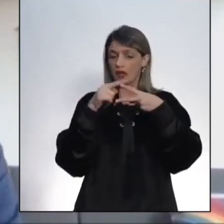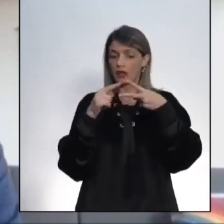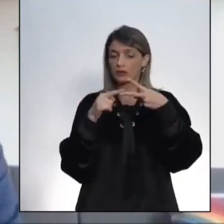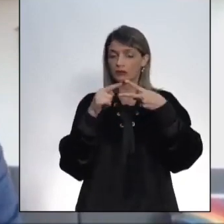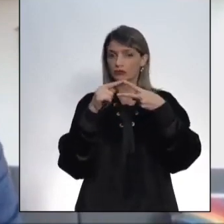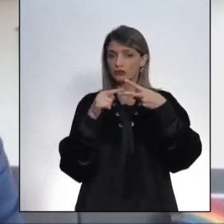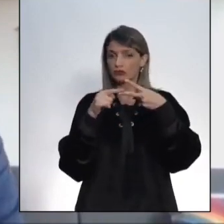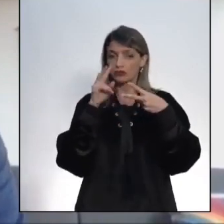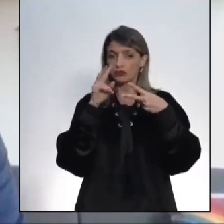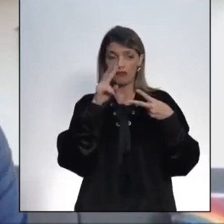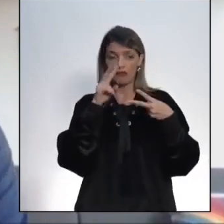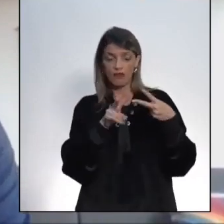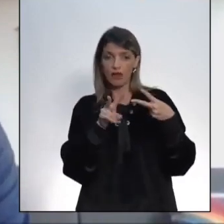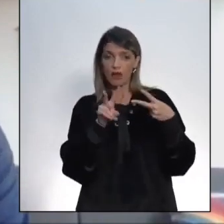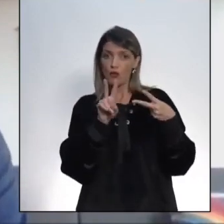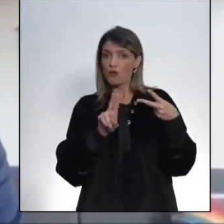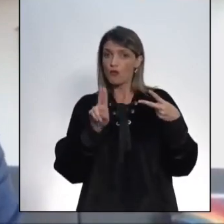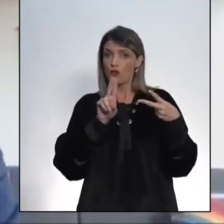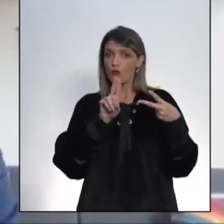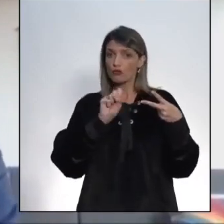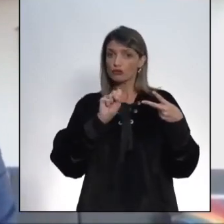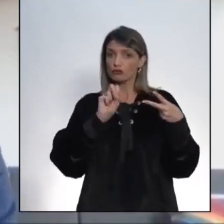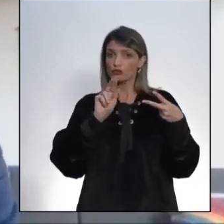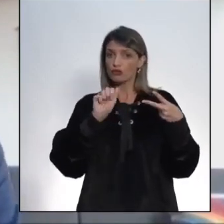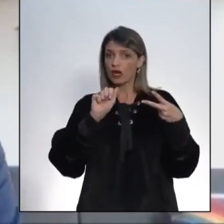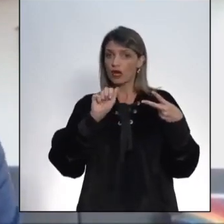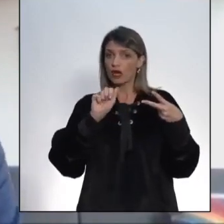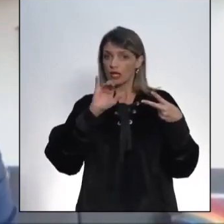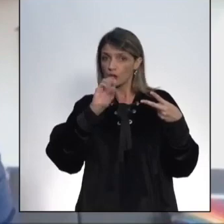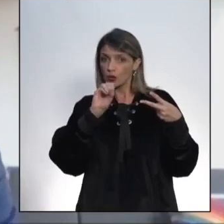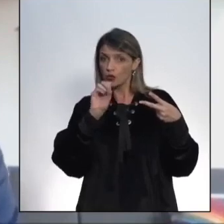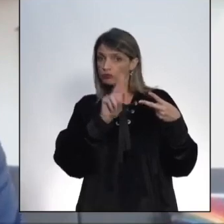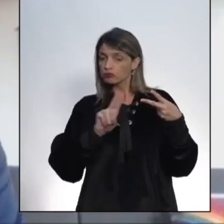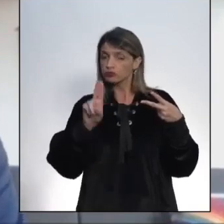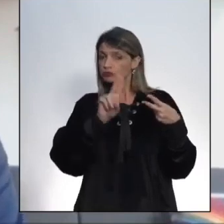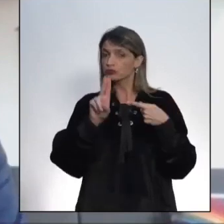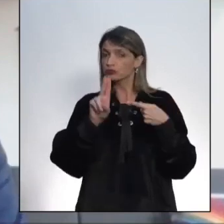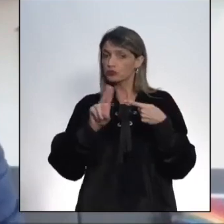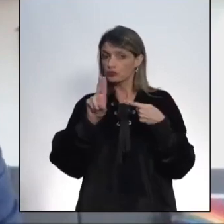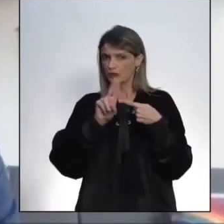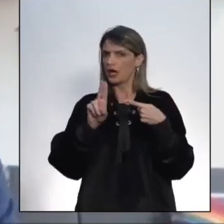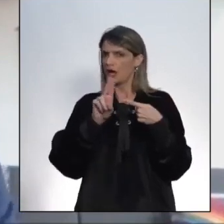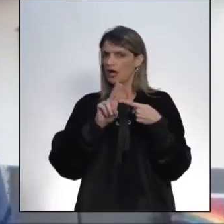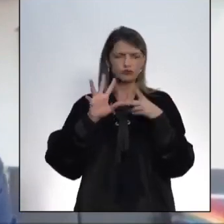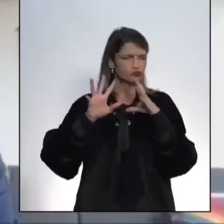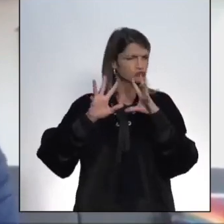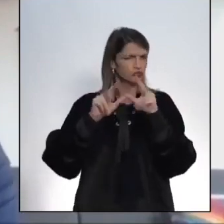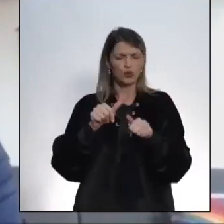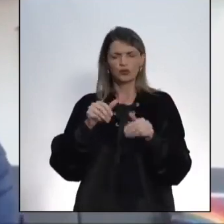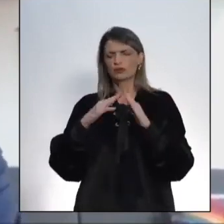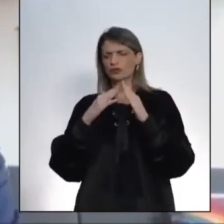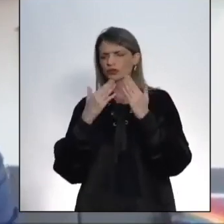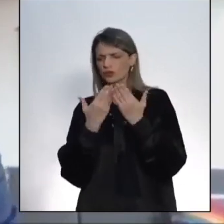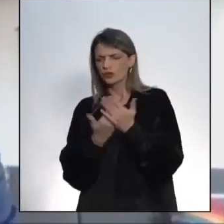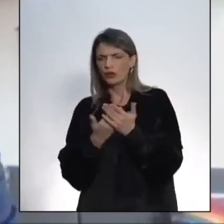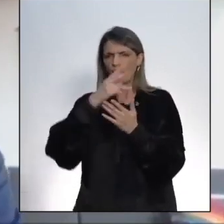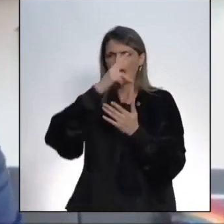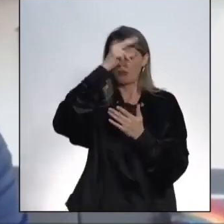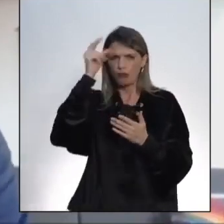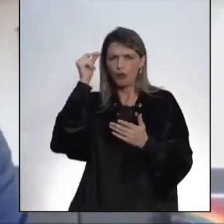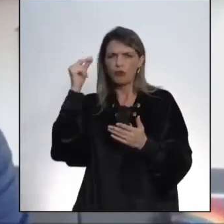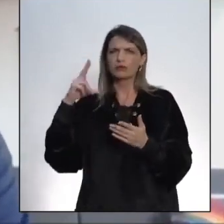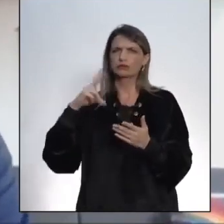olhando para o usuário, e todos os usuários, todo tipo de usuário, todo perfil de usuário. Usuário da escola pública, da escola privada, o usuário